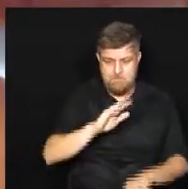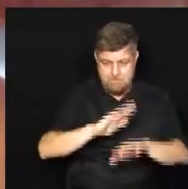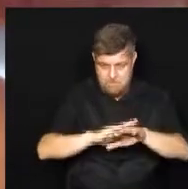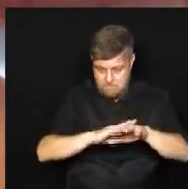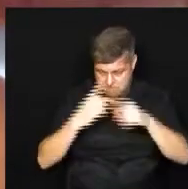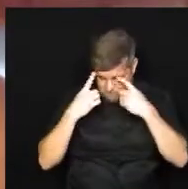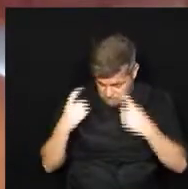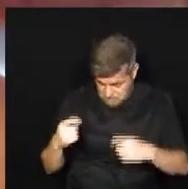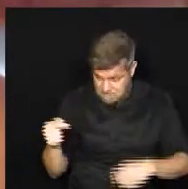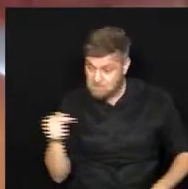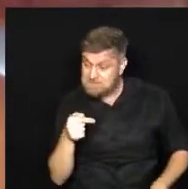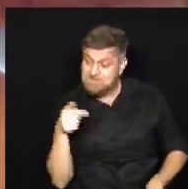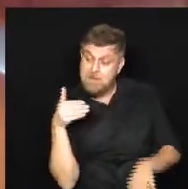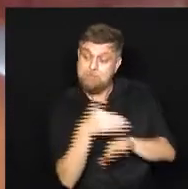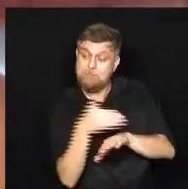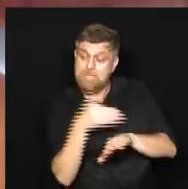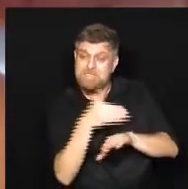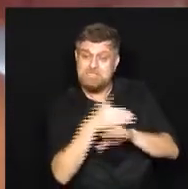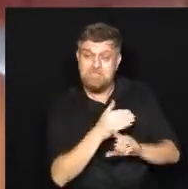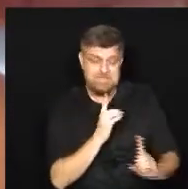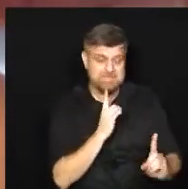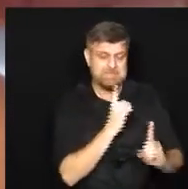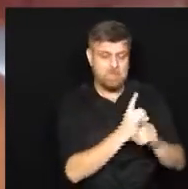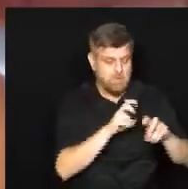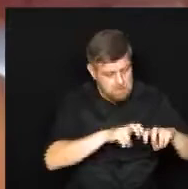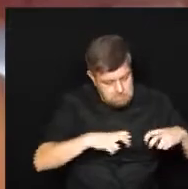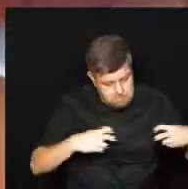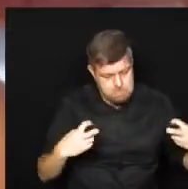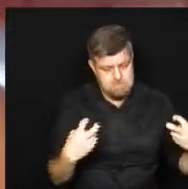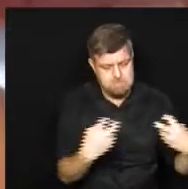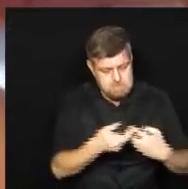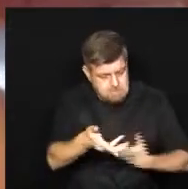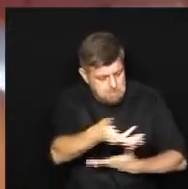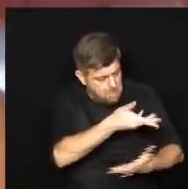violência participar desses encontros